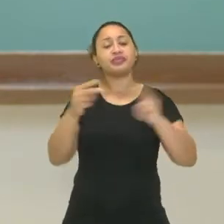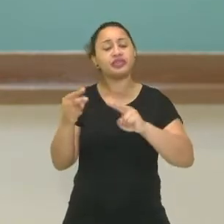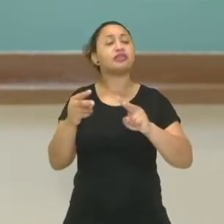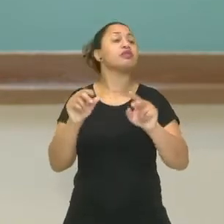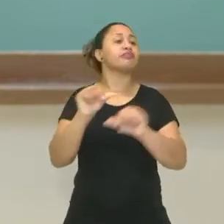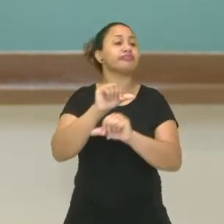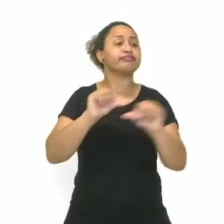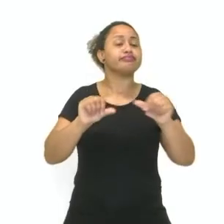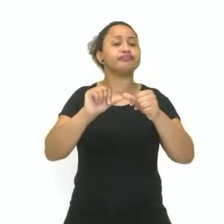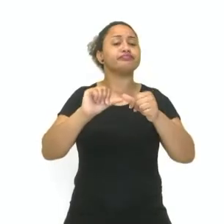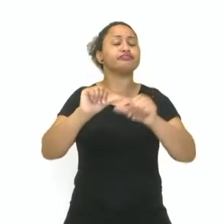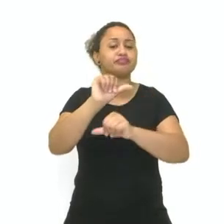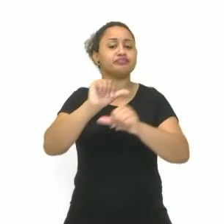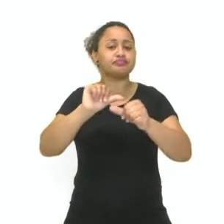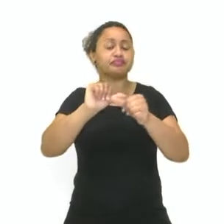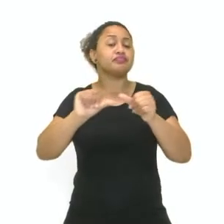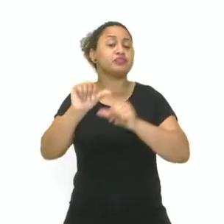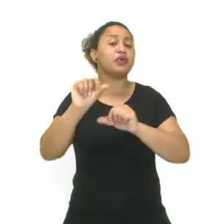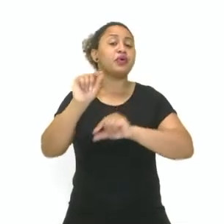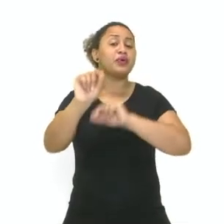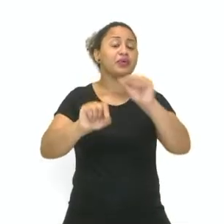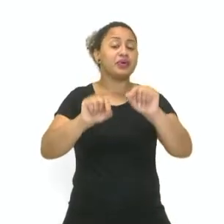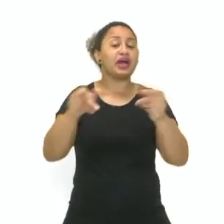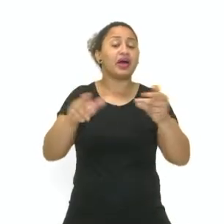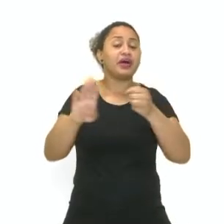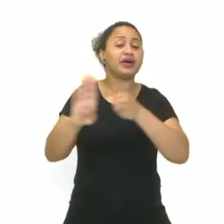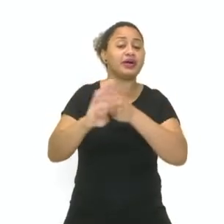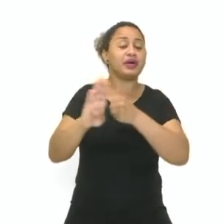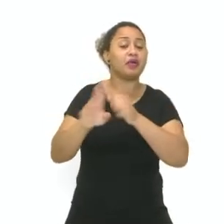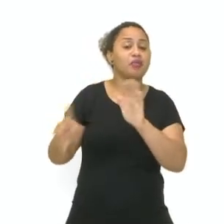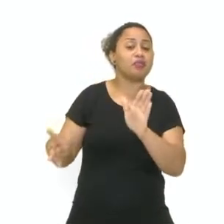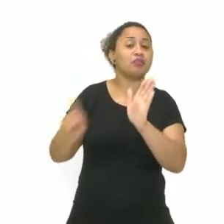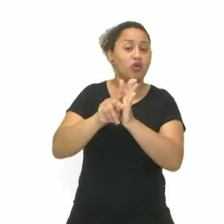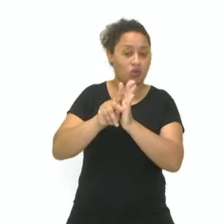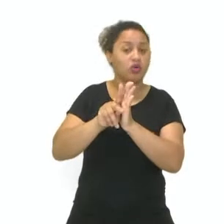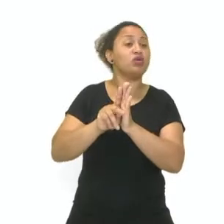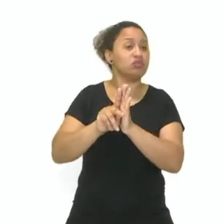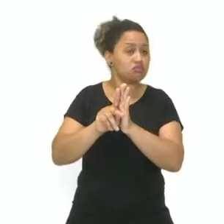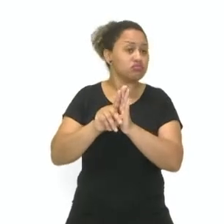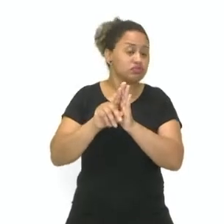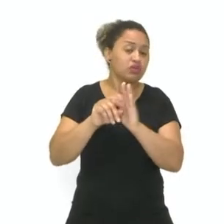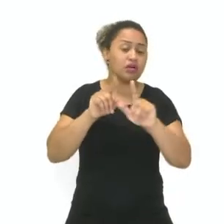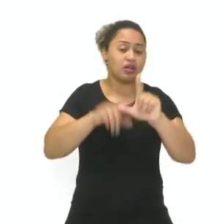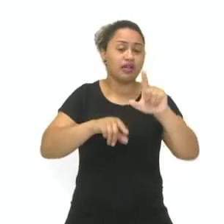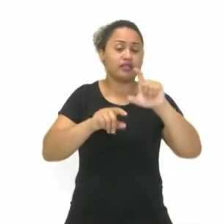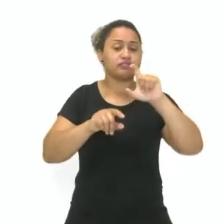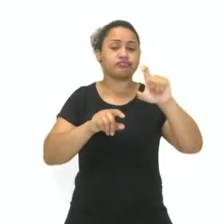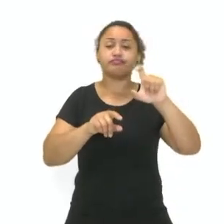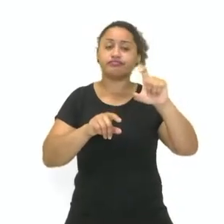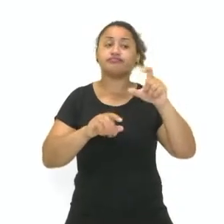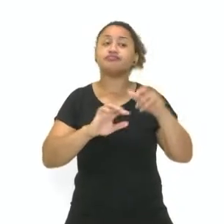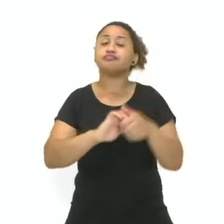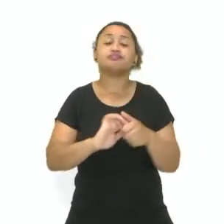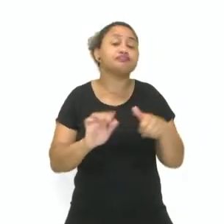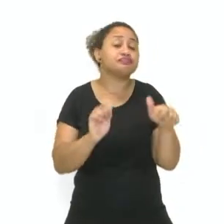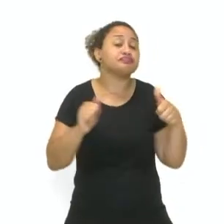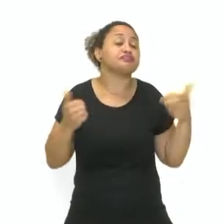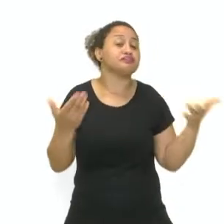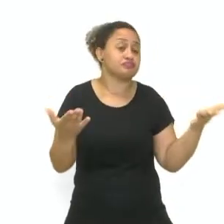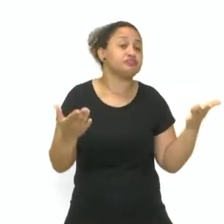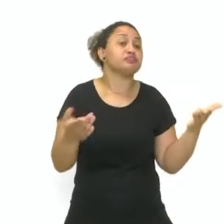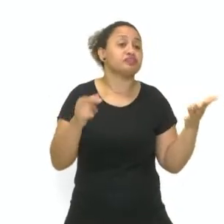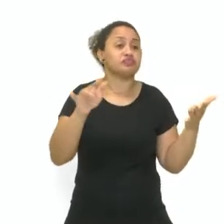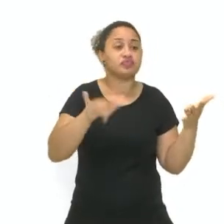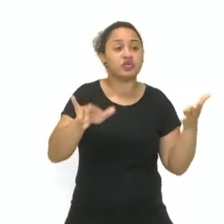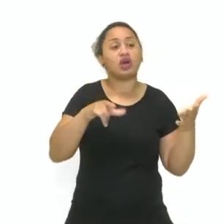imprópria, né? E ele vai virar o quê? Um substantivo próprio, grafado com letra maiúscula. Então, ao caso